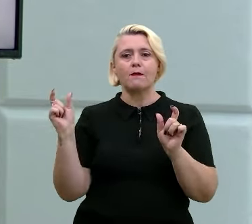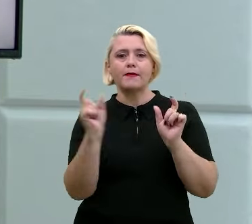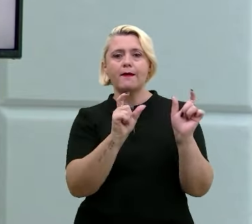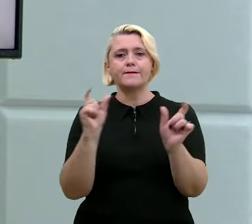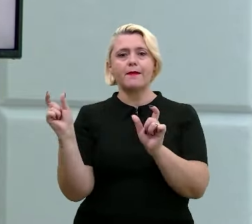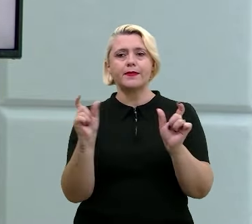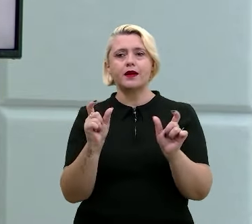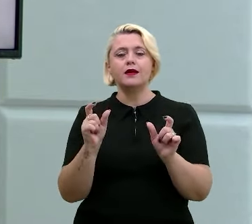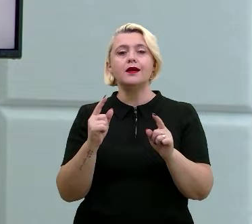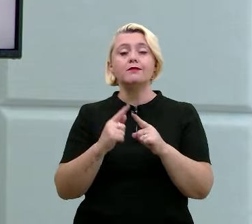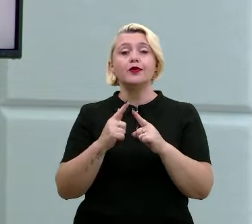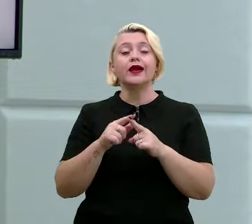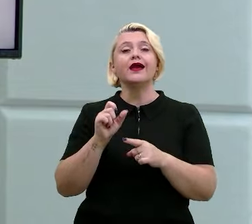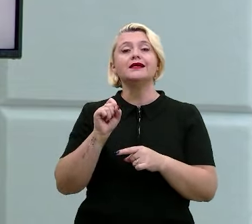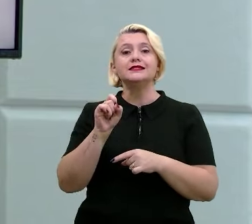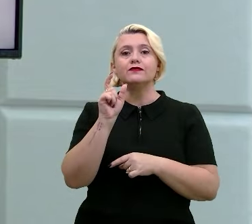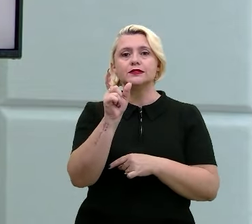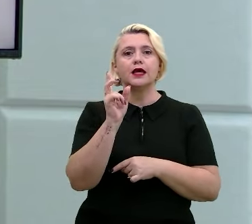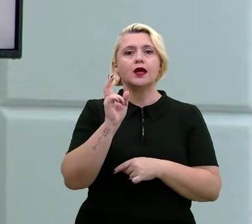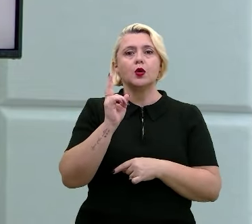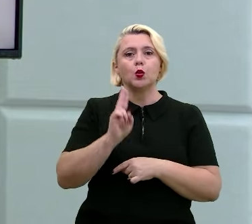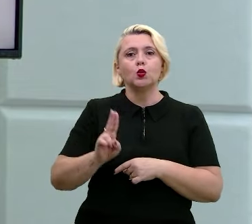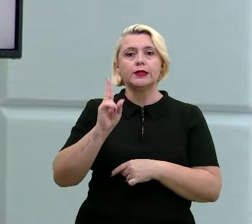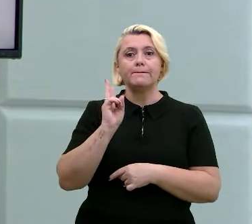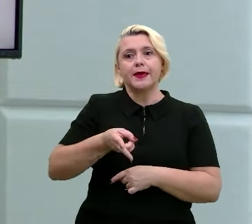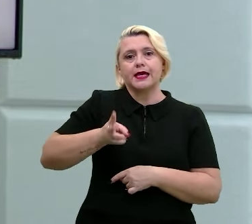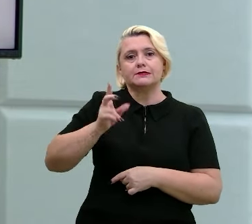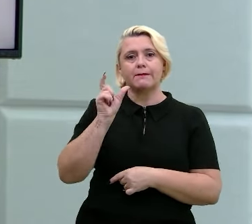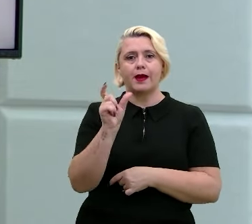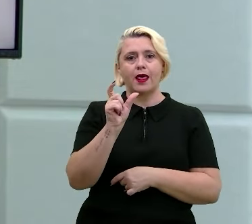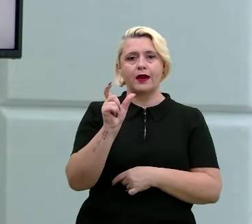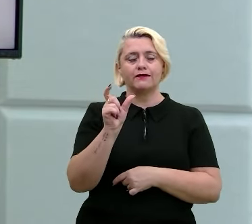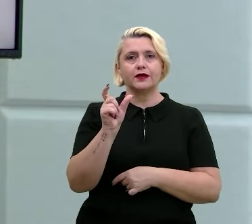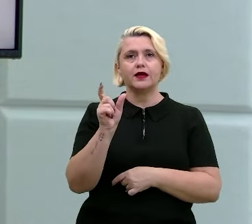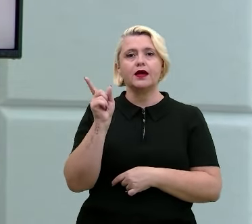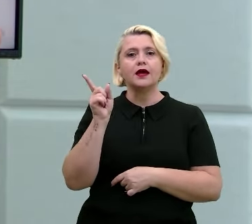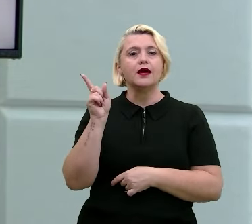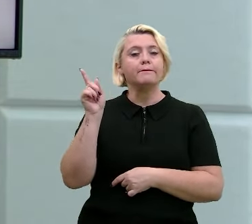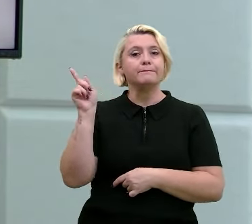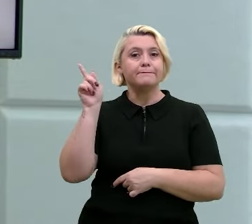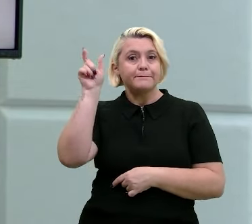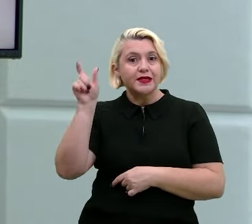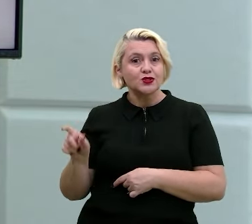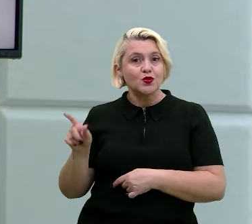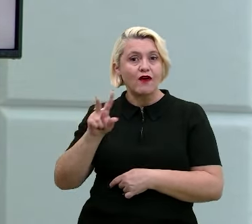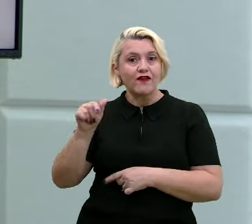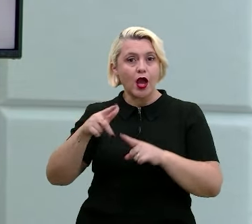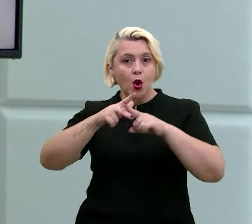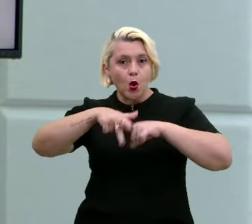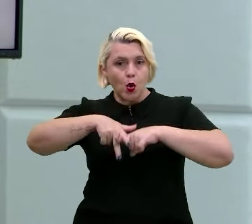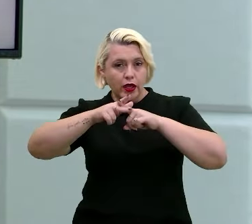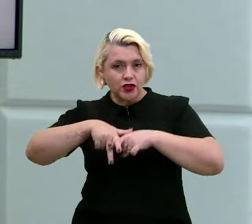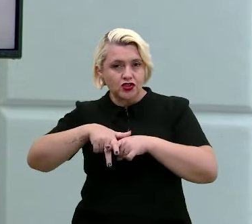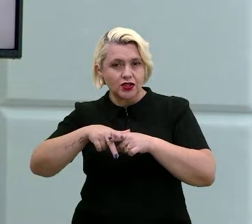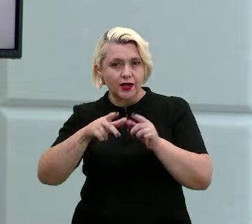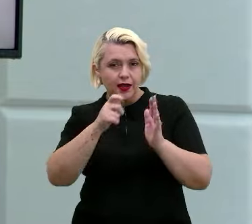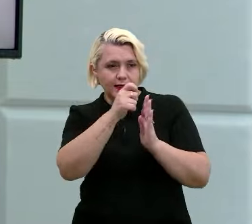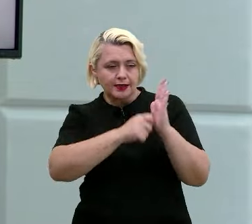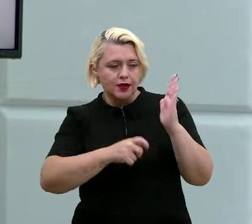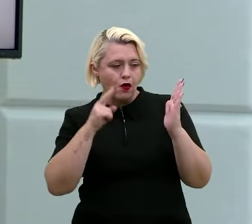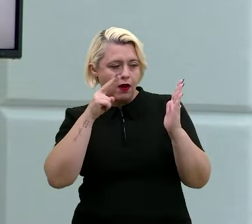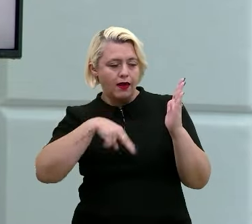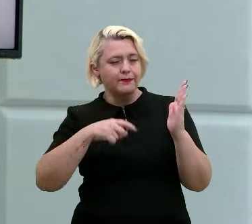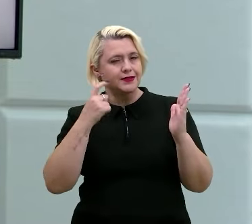você está dizendo lá para o corretor da sua redação que você não tem um amplo conhecimento dos elementos articuladores. Então você